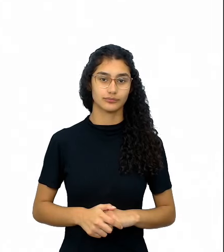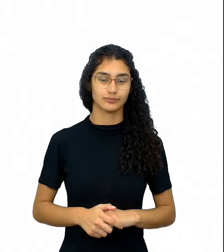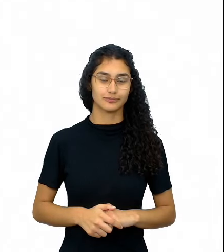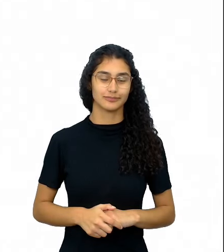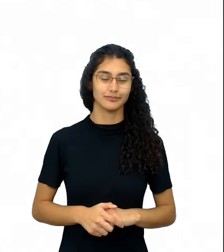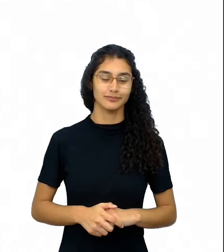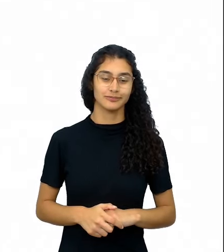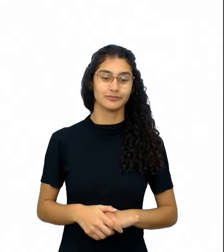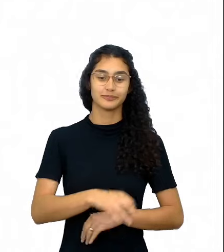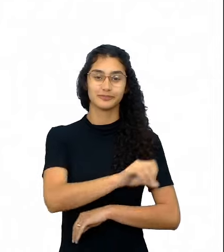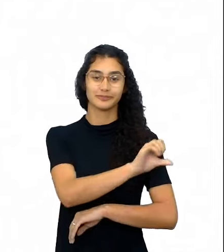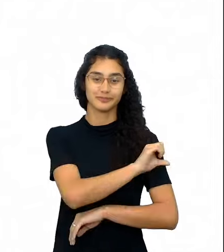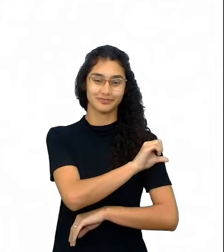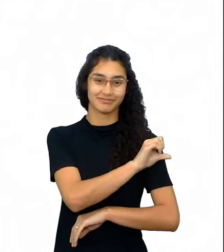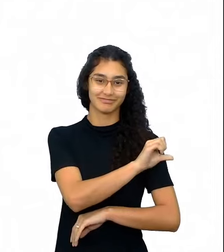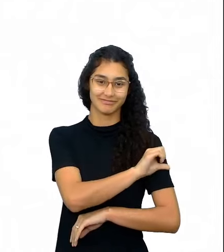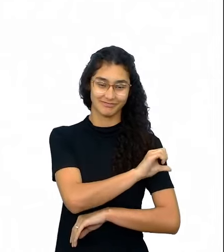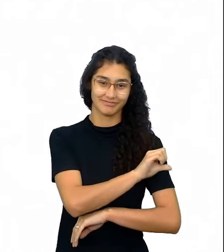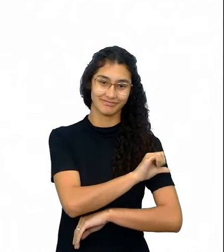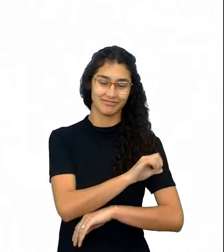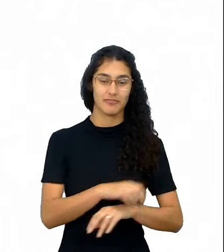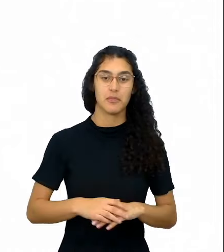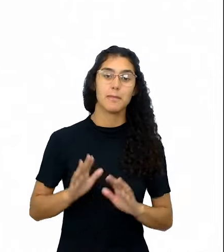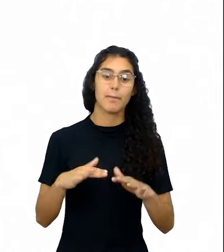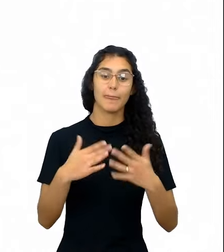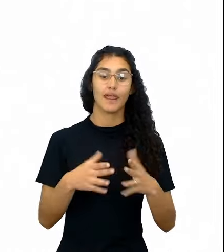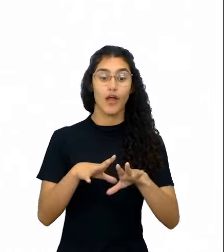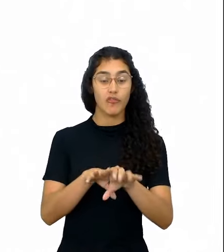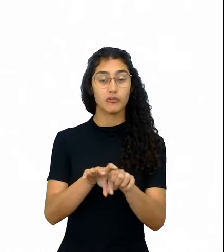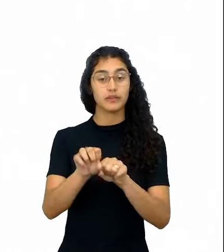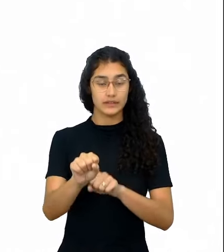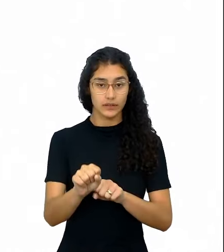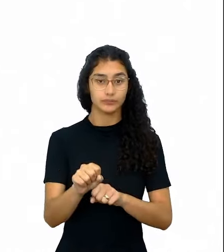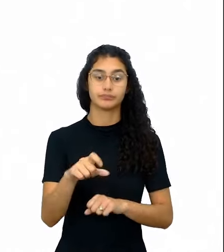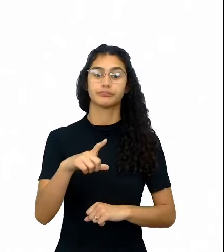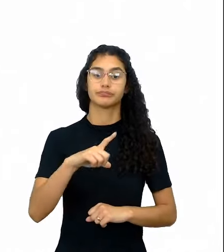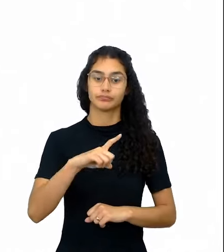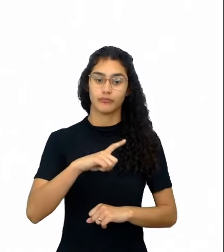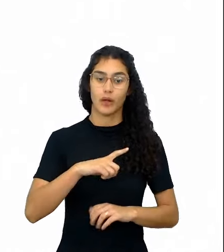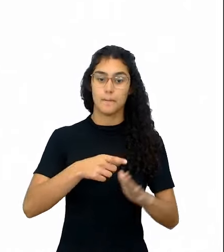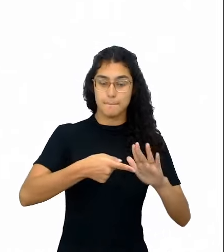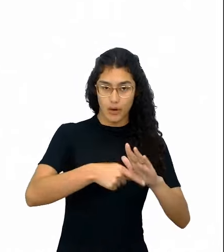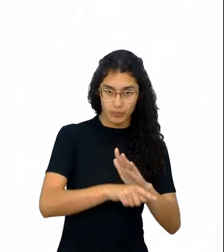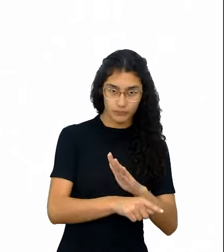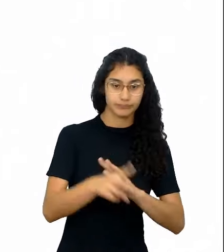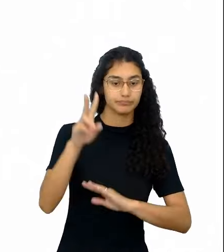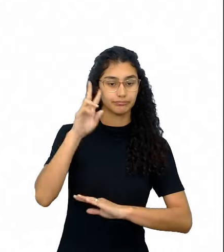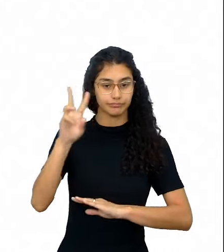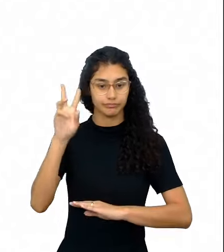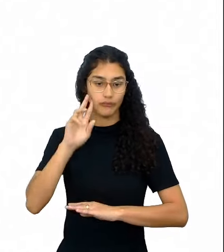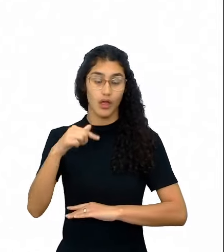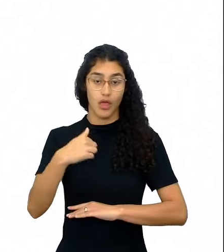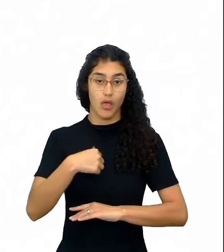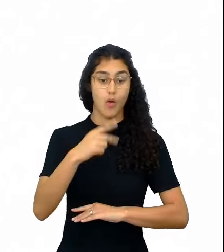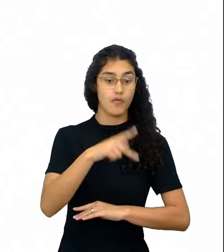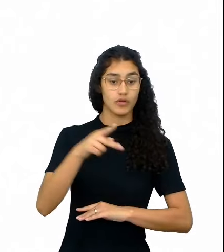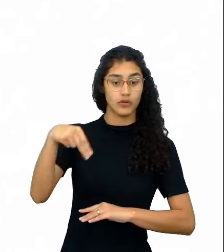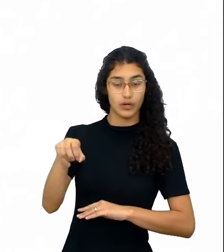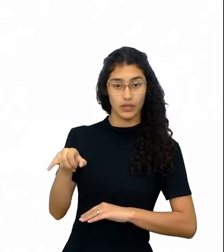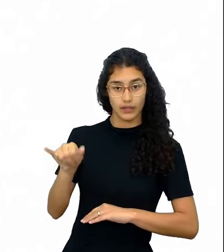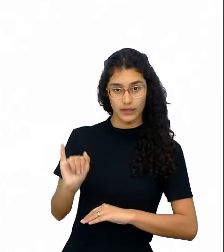para os nonos anos. Tá? Então, a formação, programa de recuperação e aprofundamento. Eu sou Ney, como